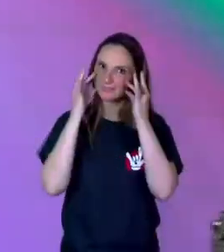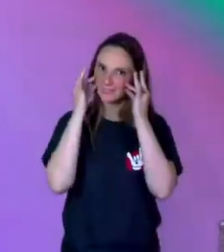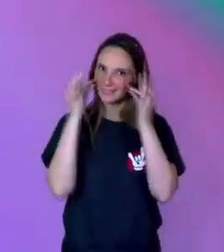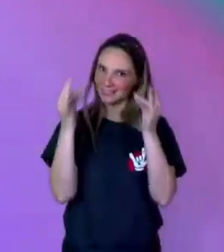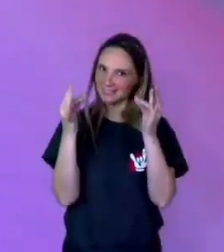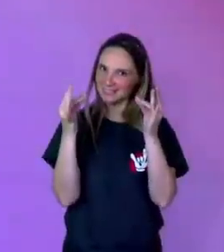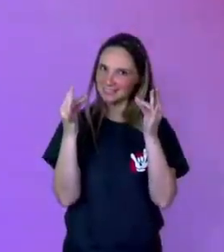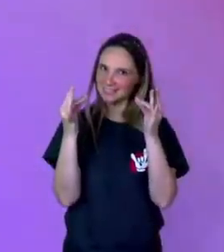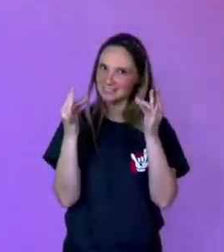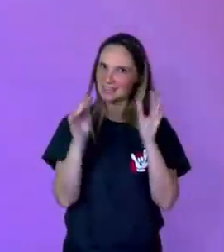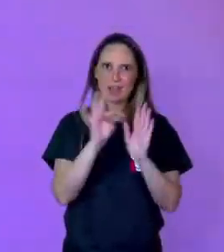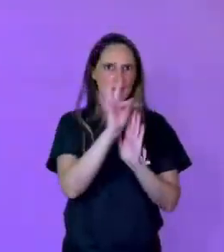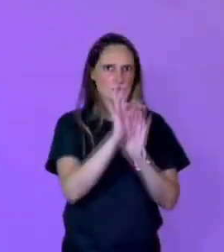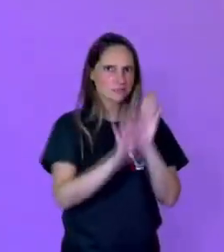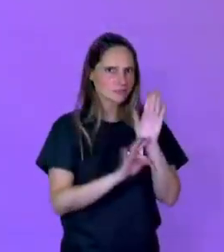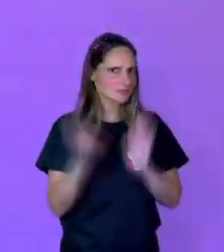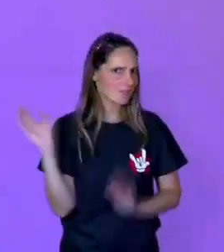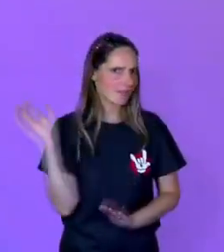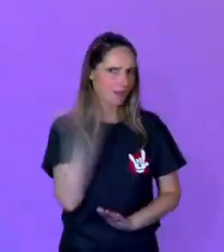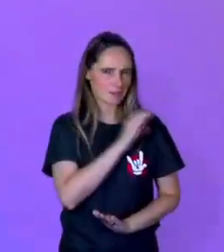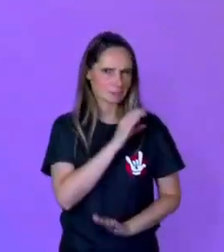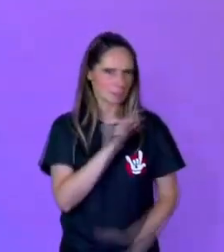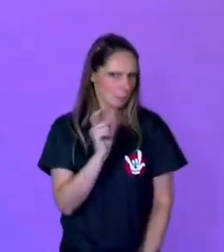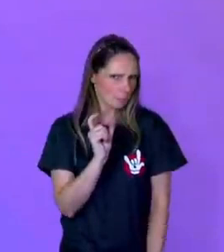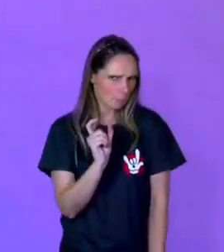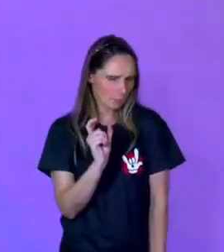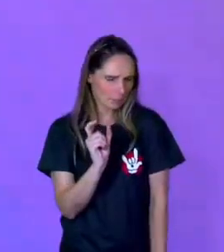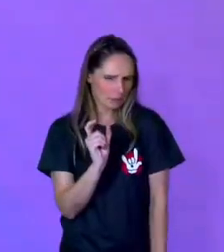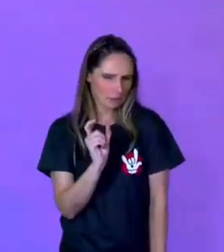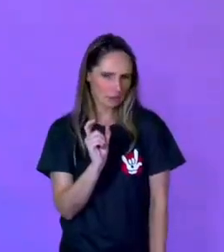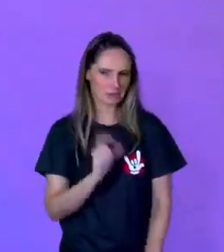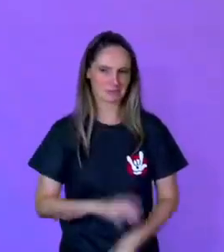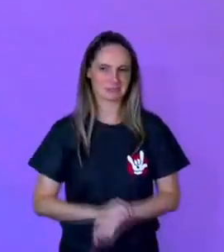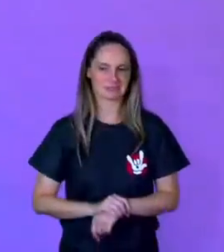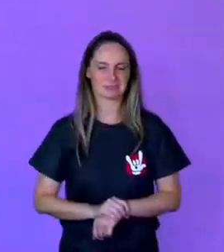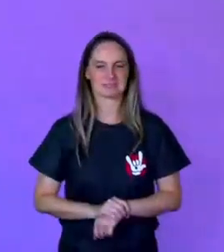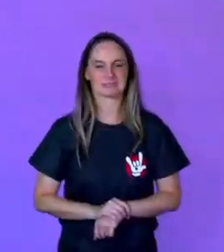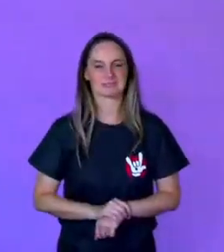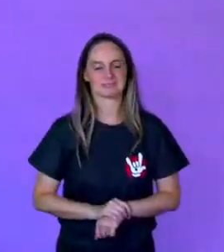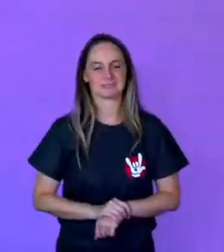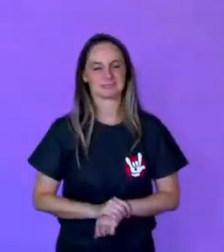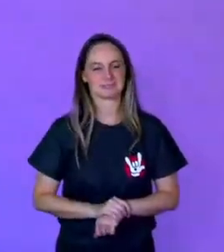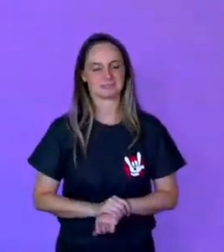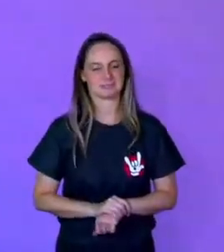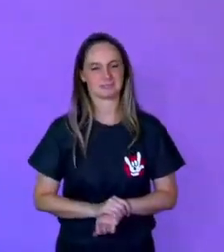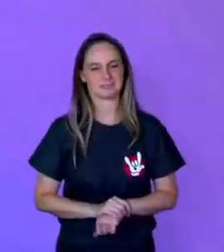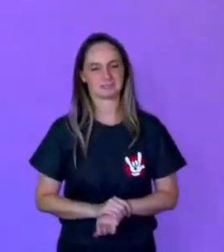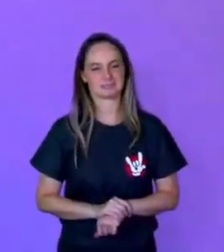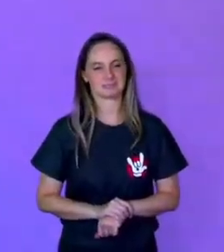texto é rápido demais. Deixa eu ler de novo só essa parte quando ele sobe aos céus. Olha isso, cara.